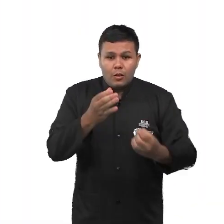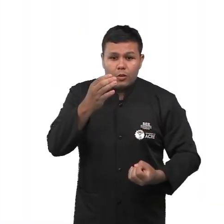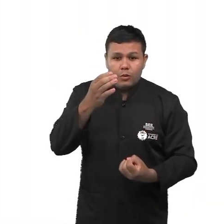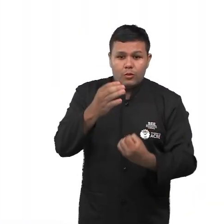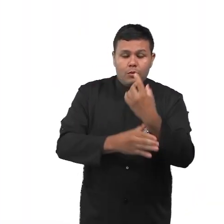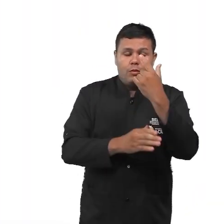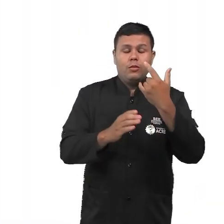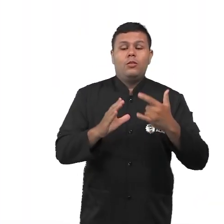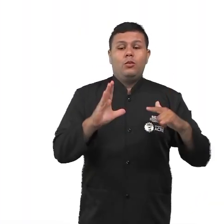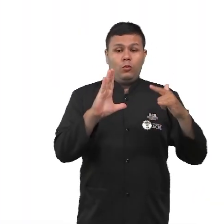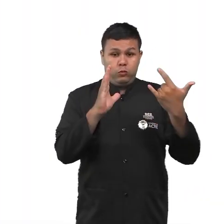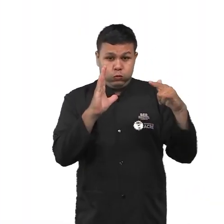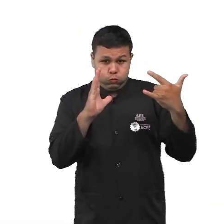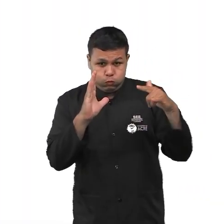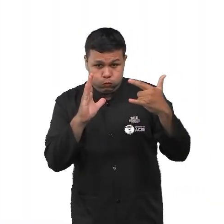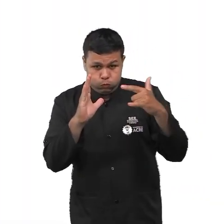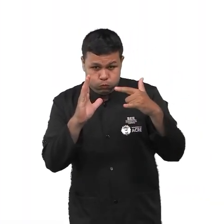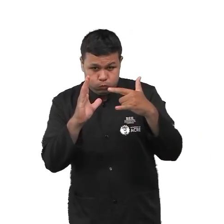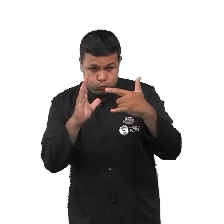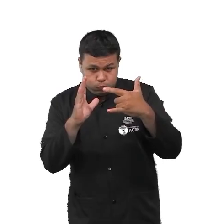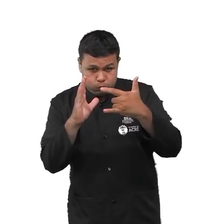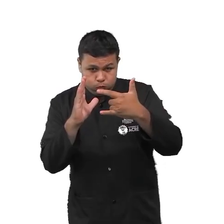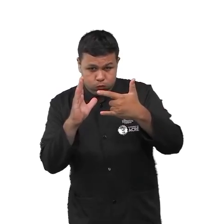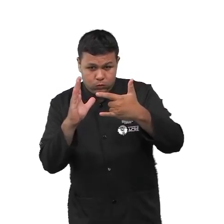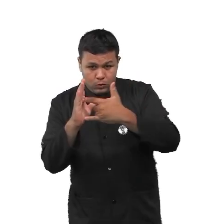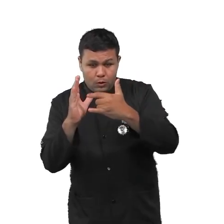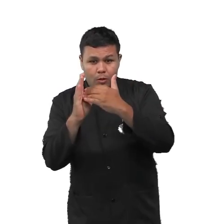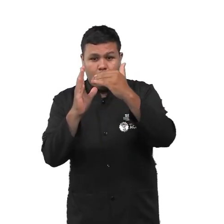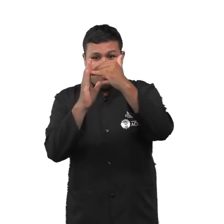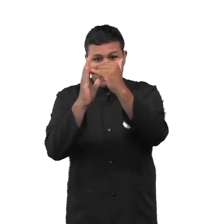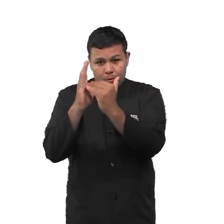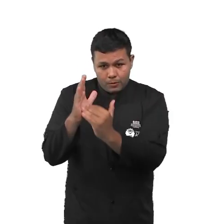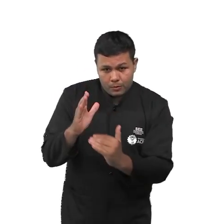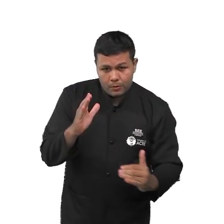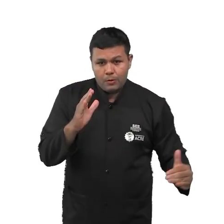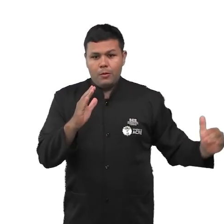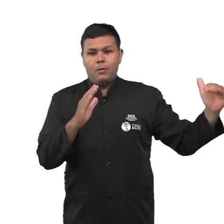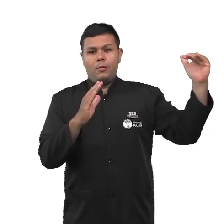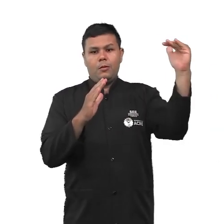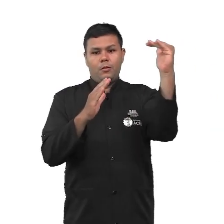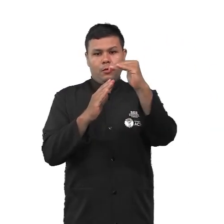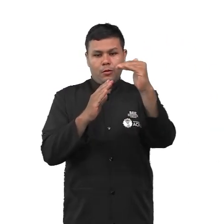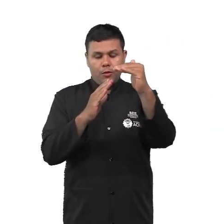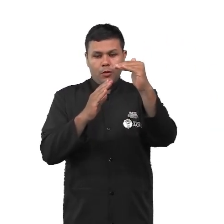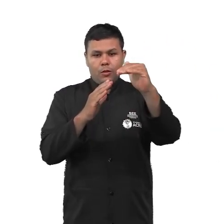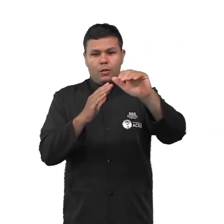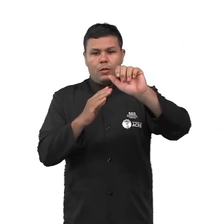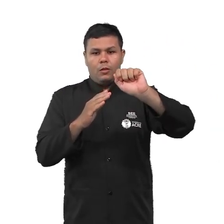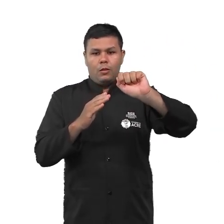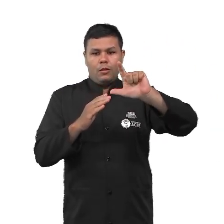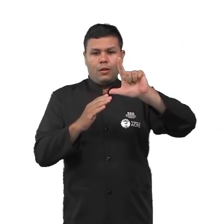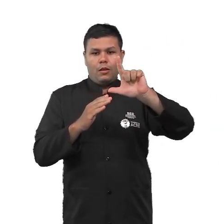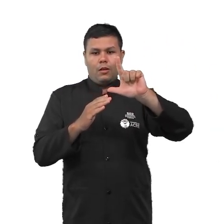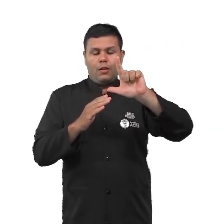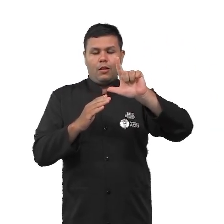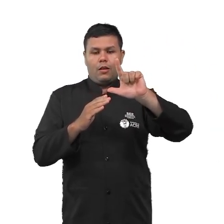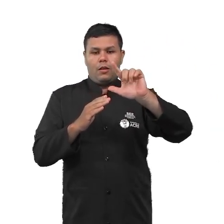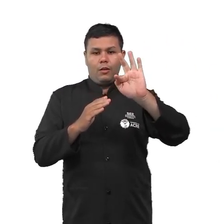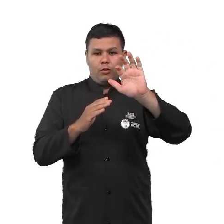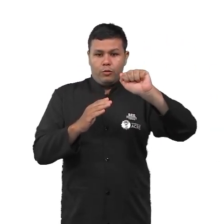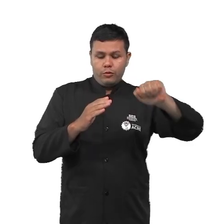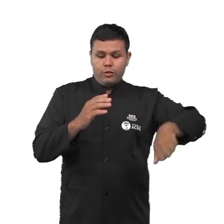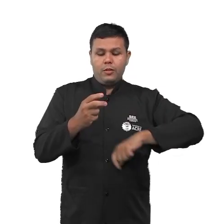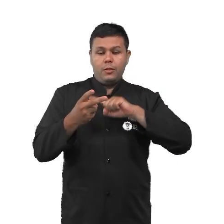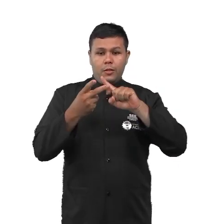ondas eletromagnéticas que são superiores a emissões alfa e beta. Então, já na radiação gama, eu